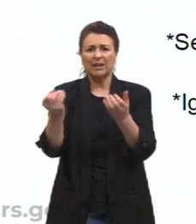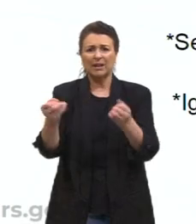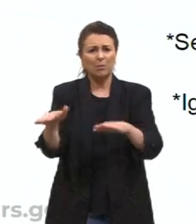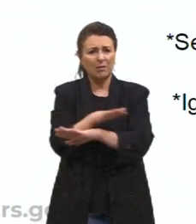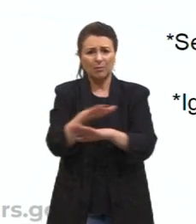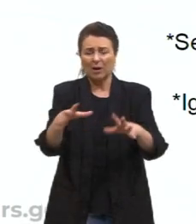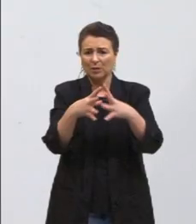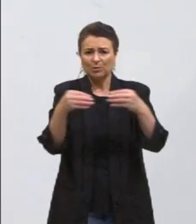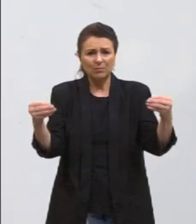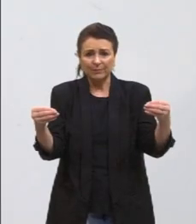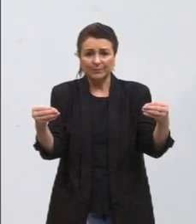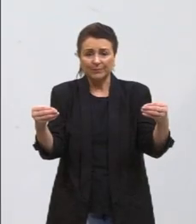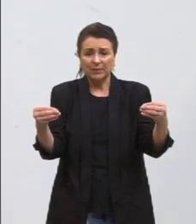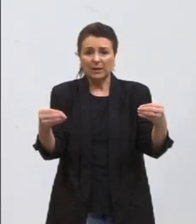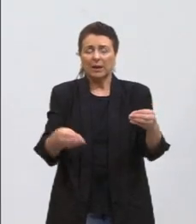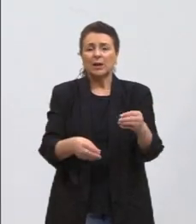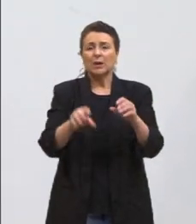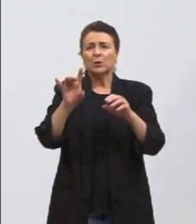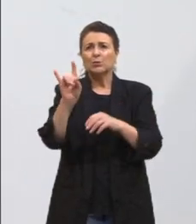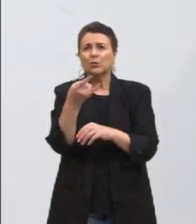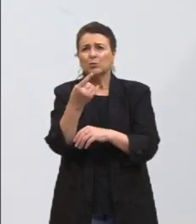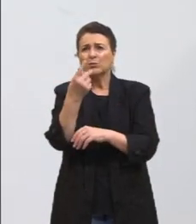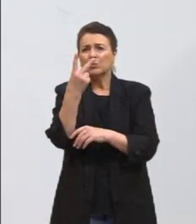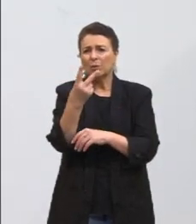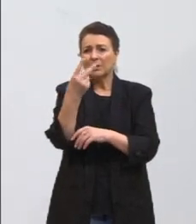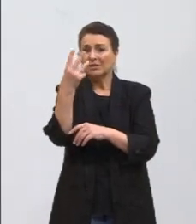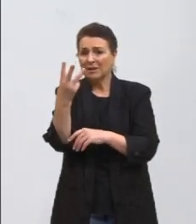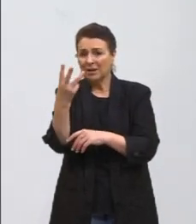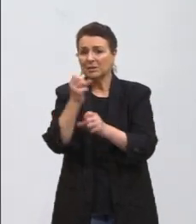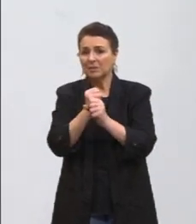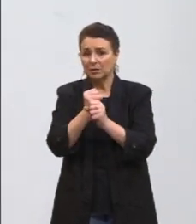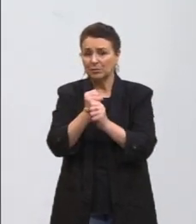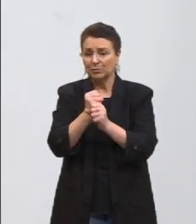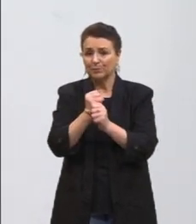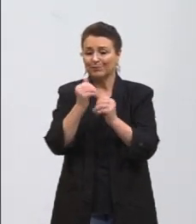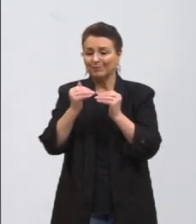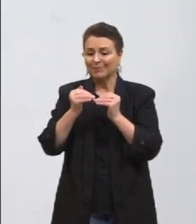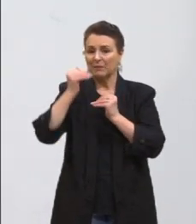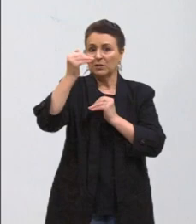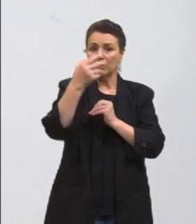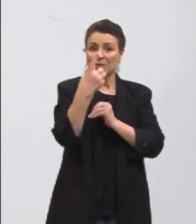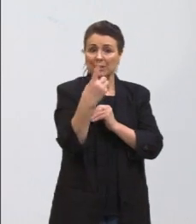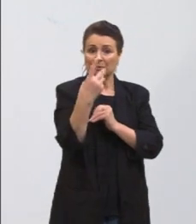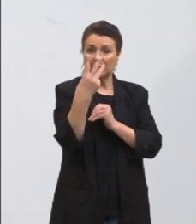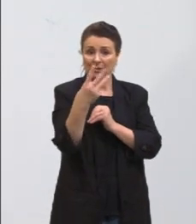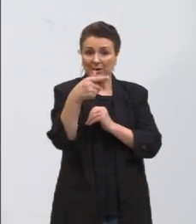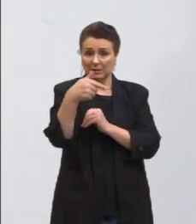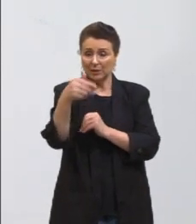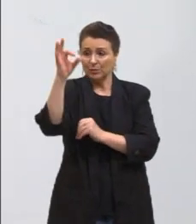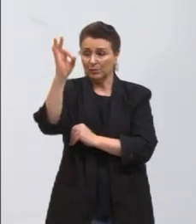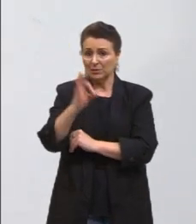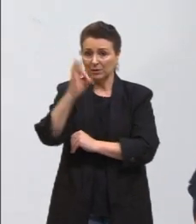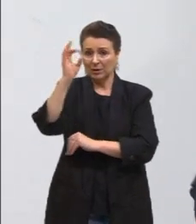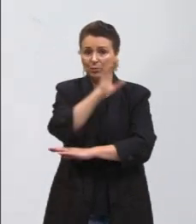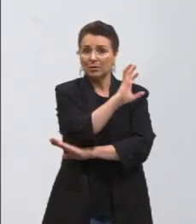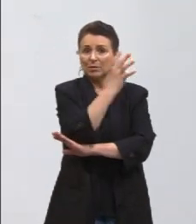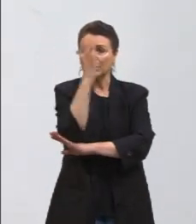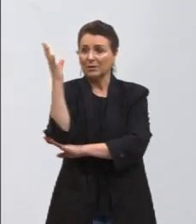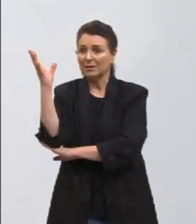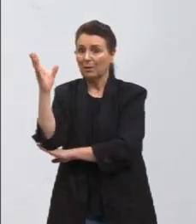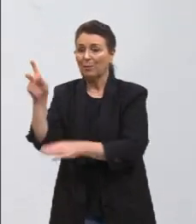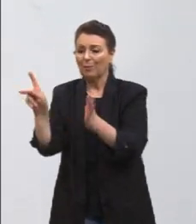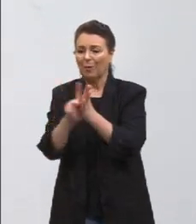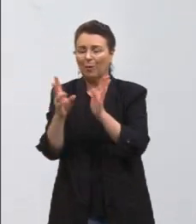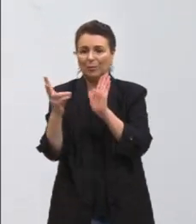nos últimos dois três anos se avançou 137% nas florestas indígenas